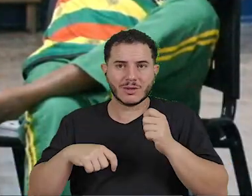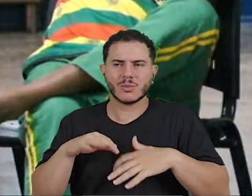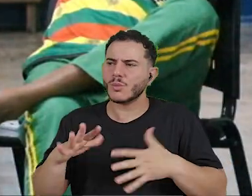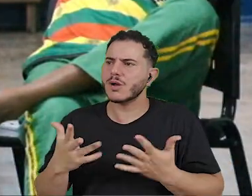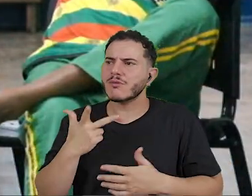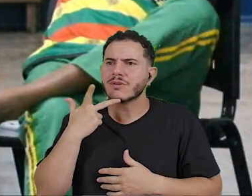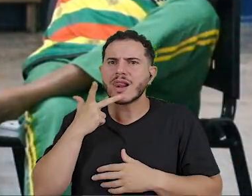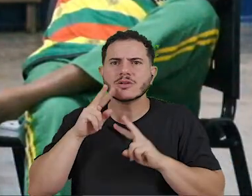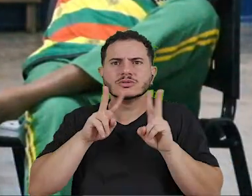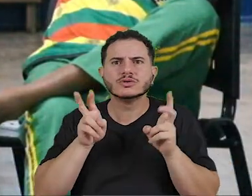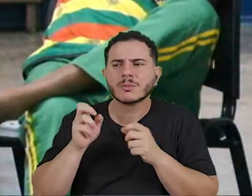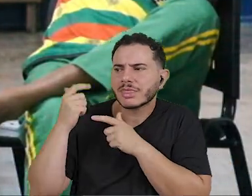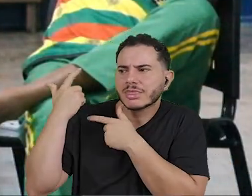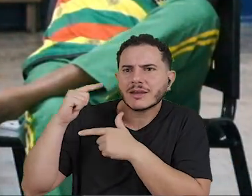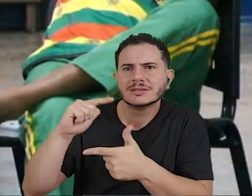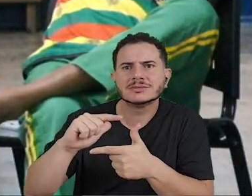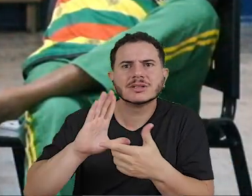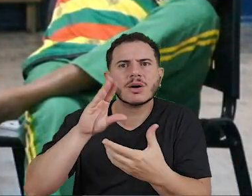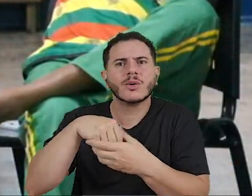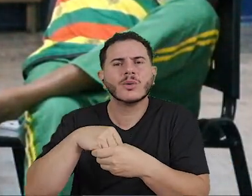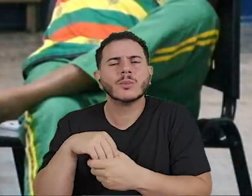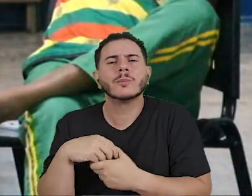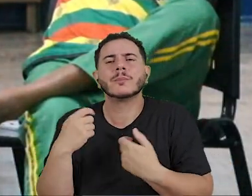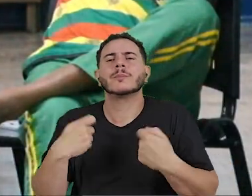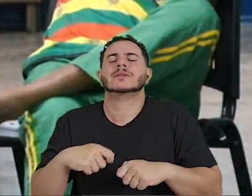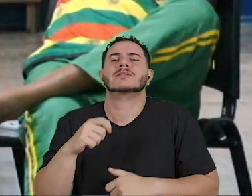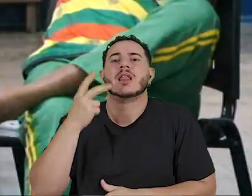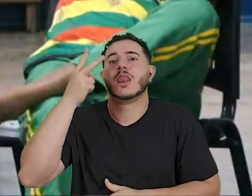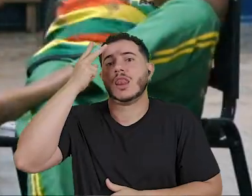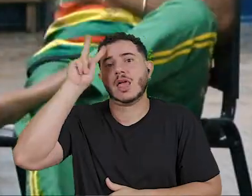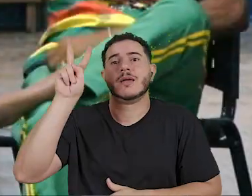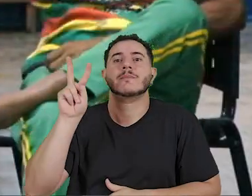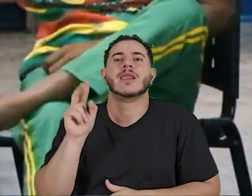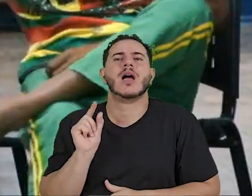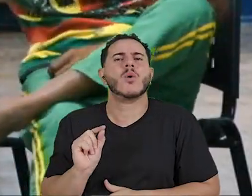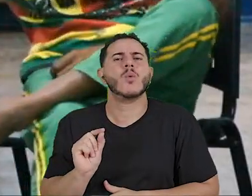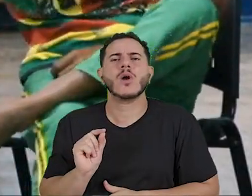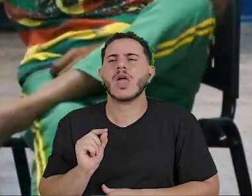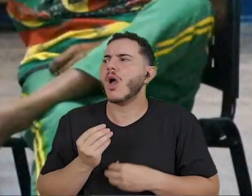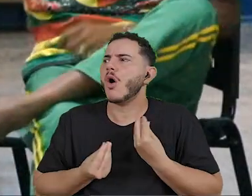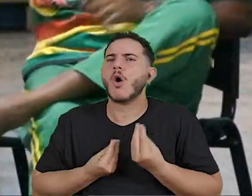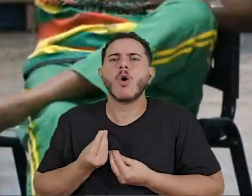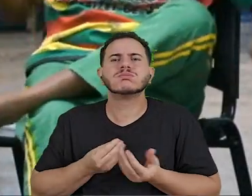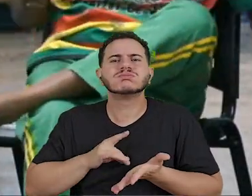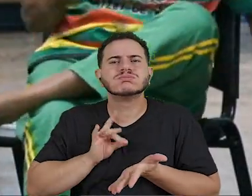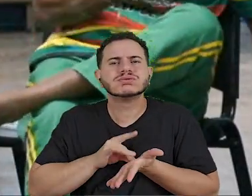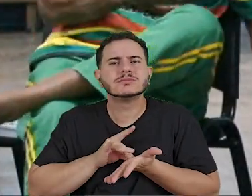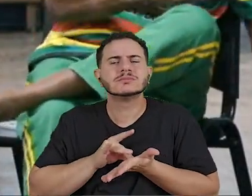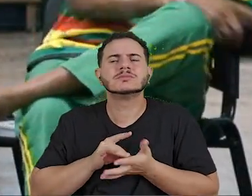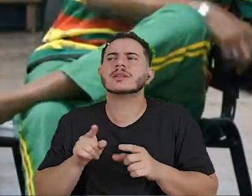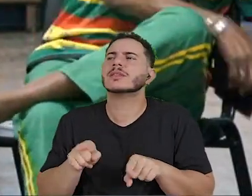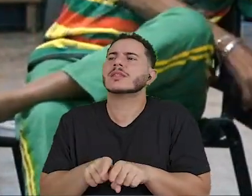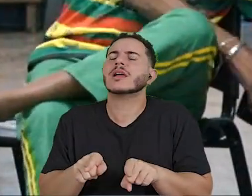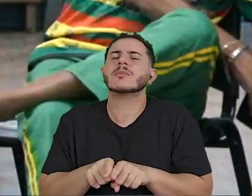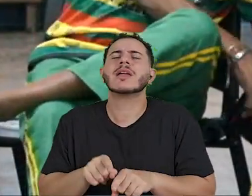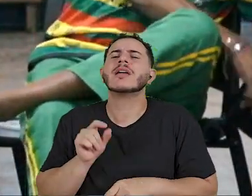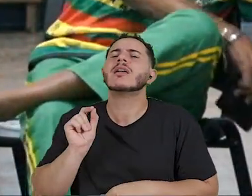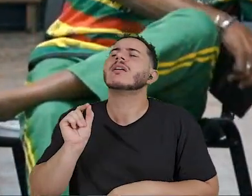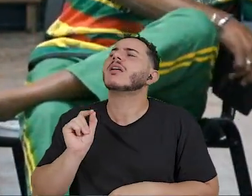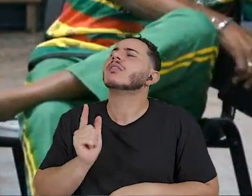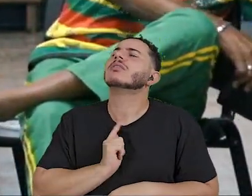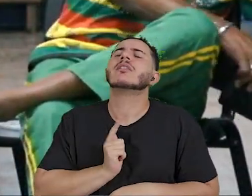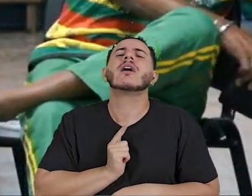em tradição, a gente precisa lembrar como era, precisa lembrar também quem teve a coragem